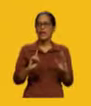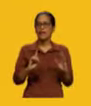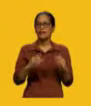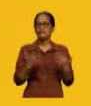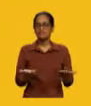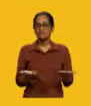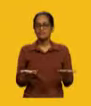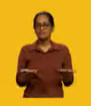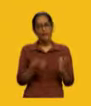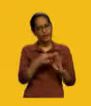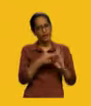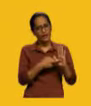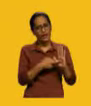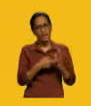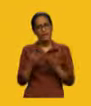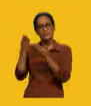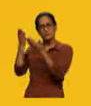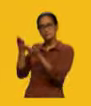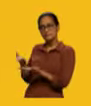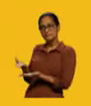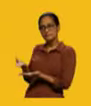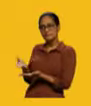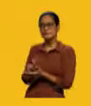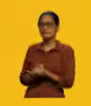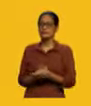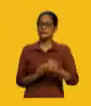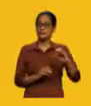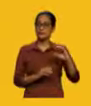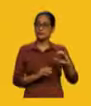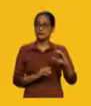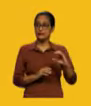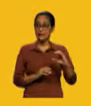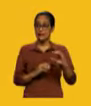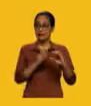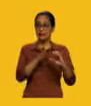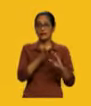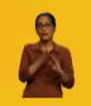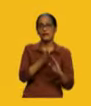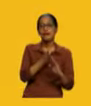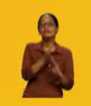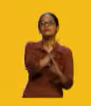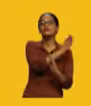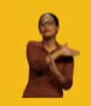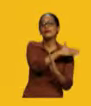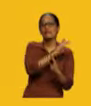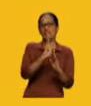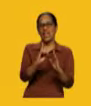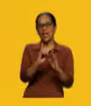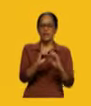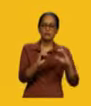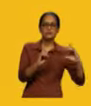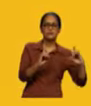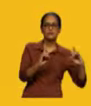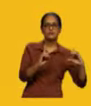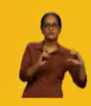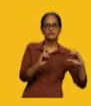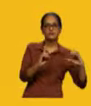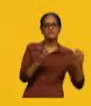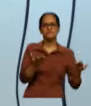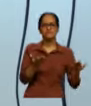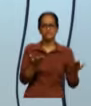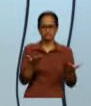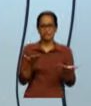M. Então tá aí, o C só pode ficar à esquerda do D e do M. Então a gente não tem